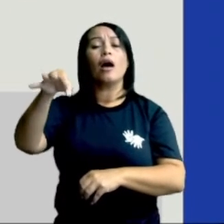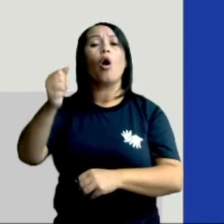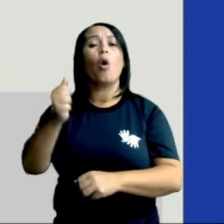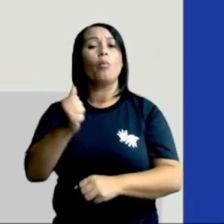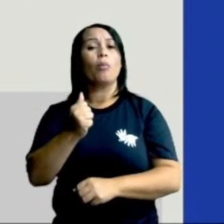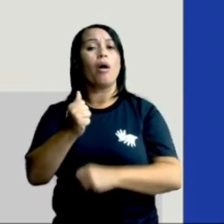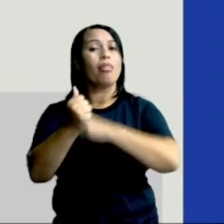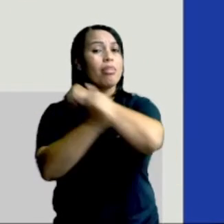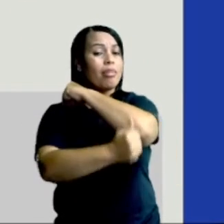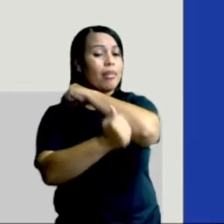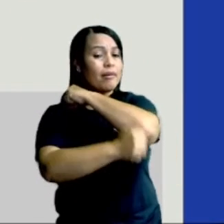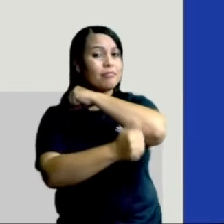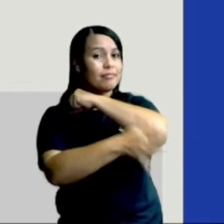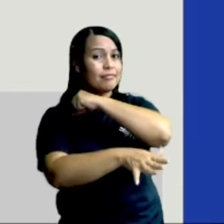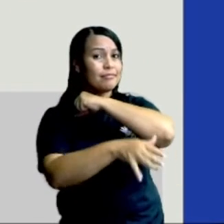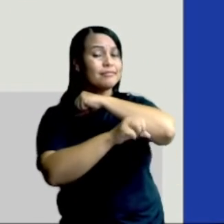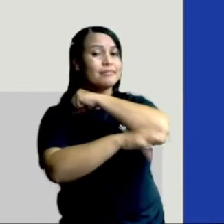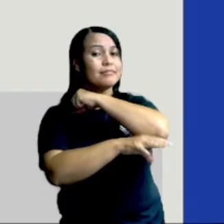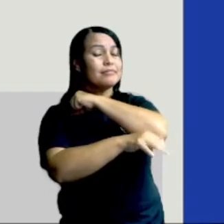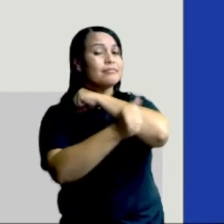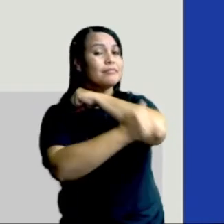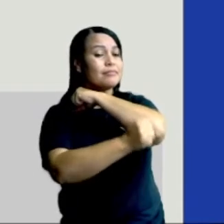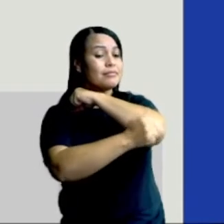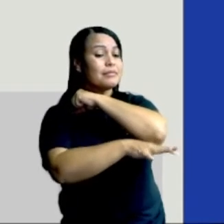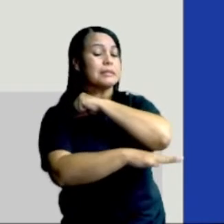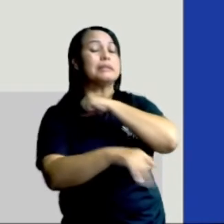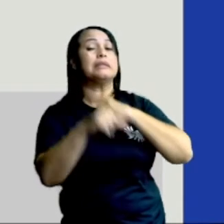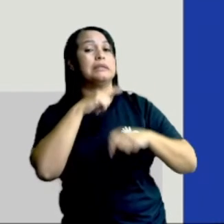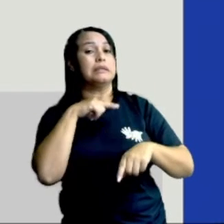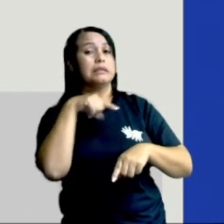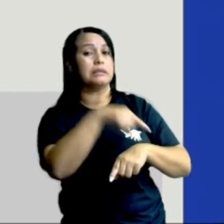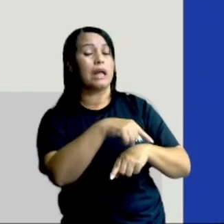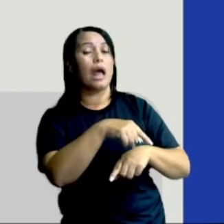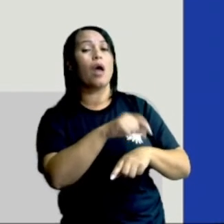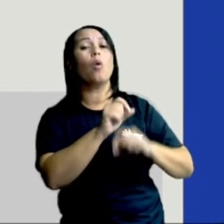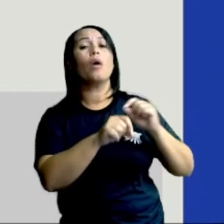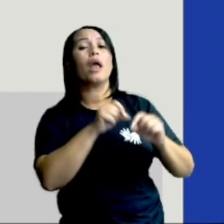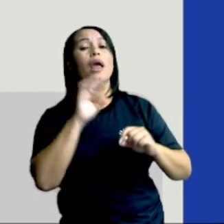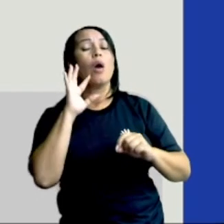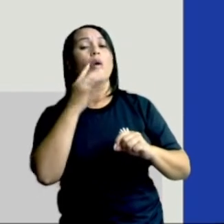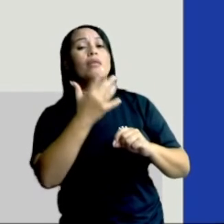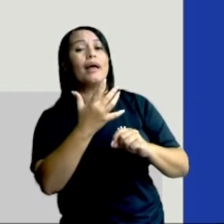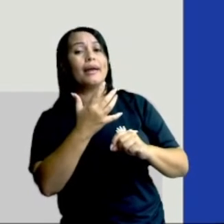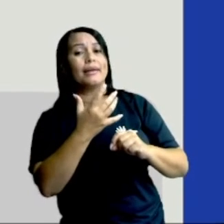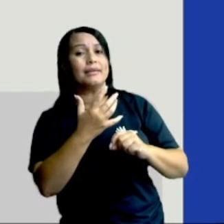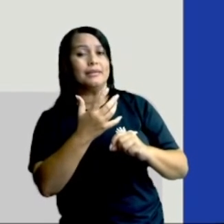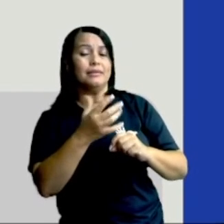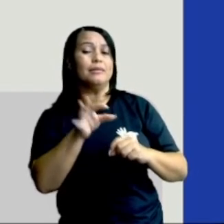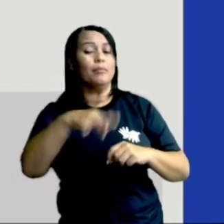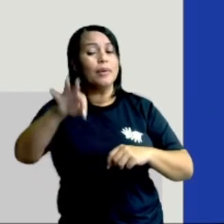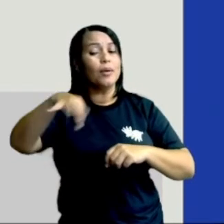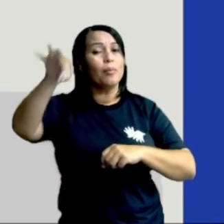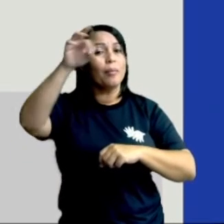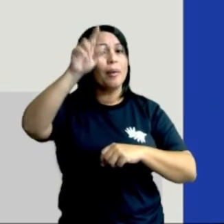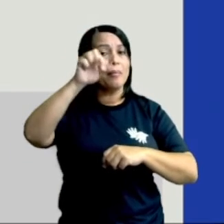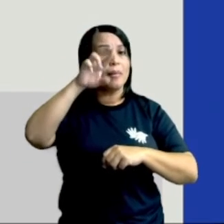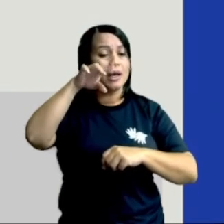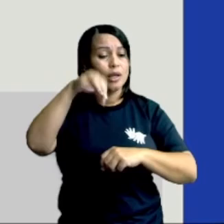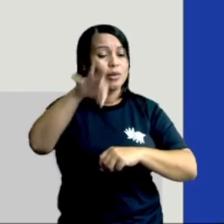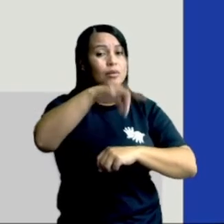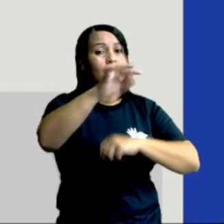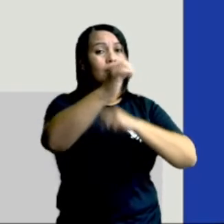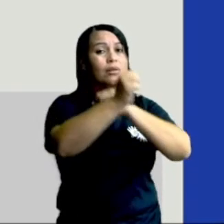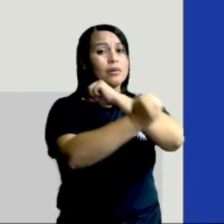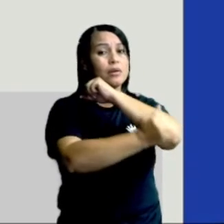fezes. Essas fezes que possuem o tripanossoma, que são eliminadas pelo inseto barbeiro,